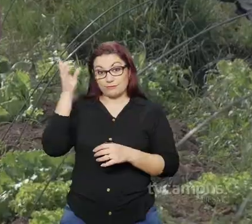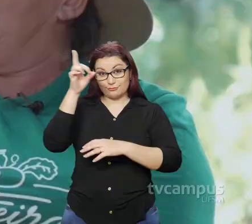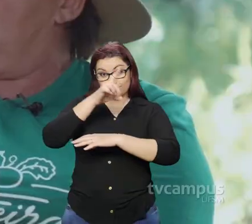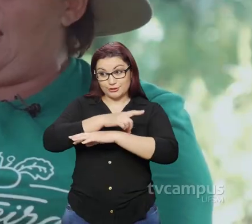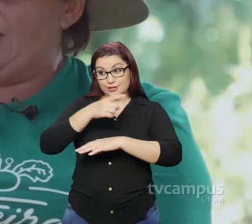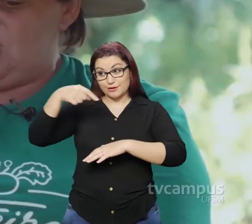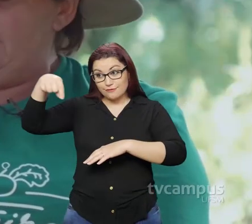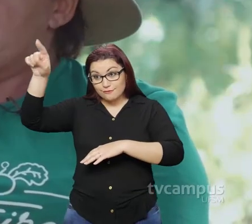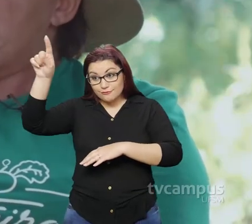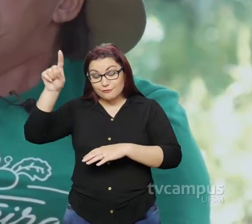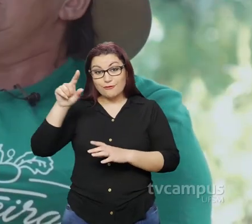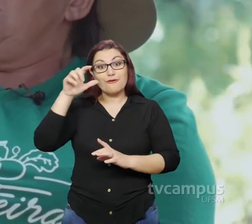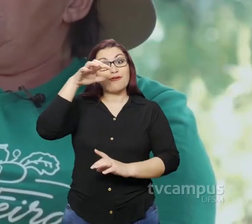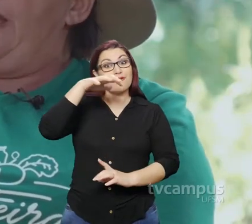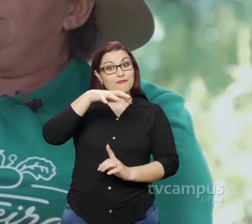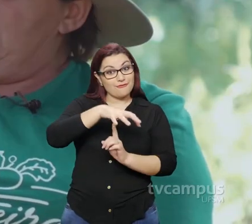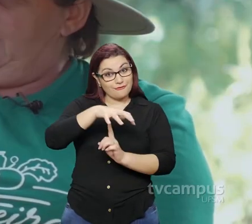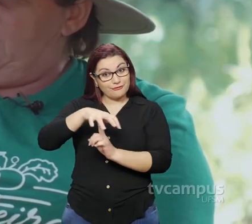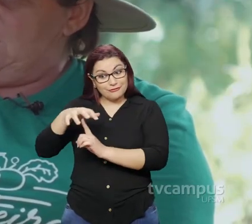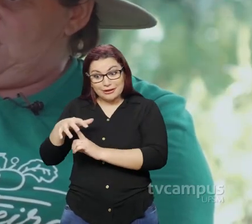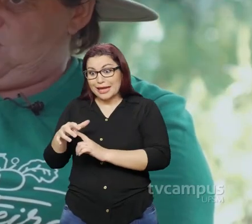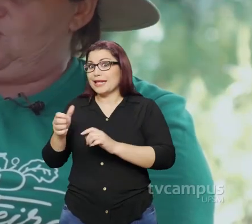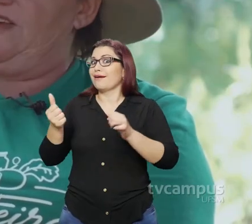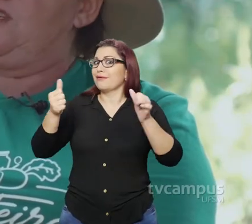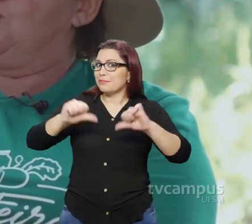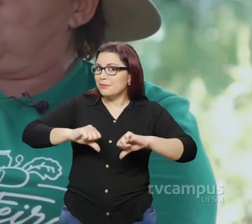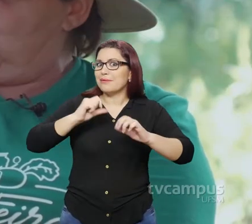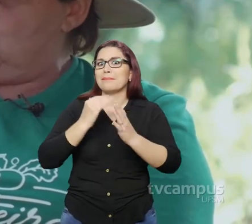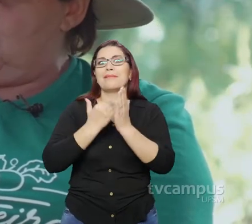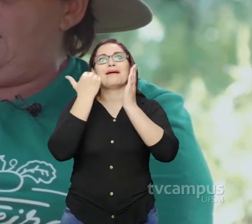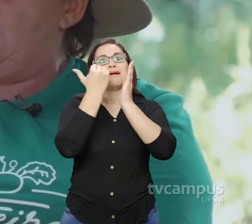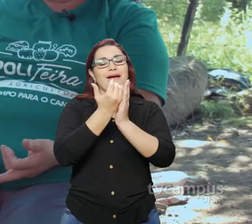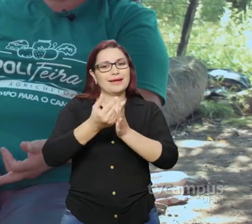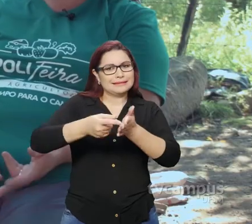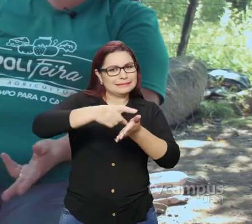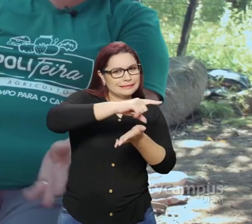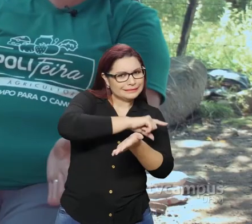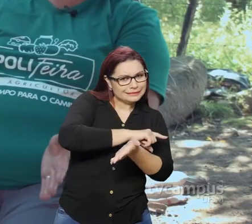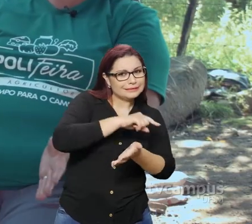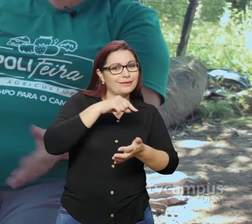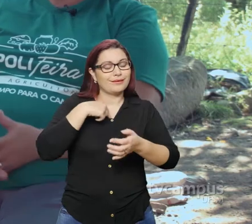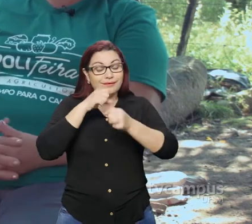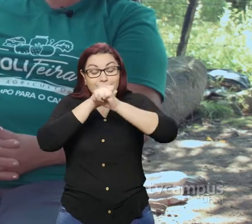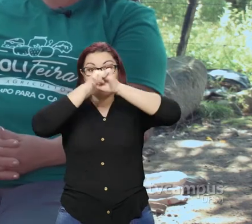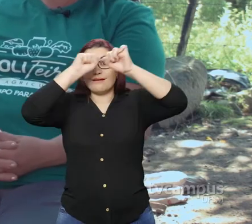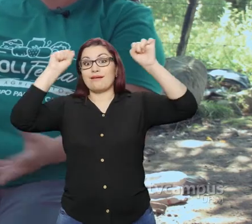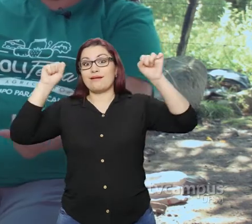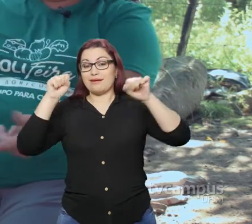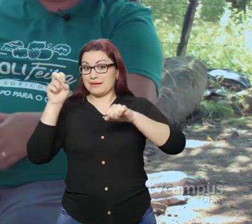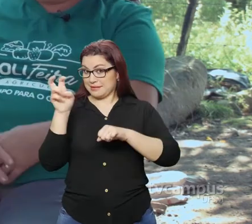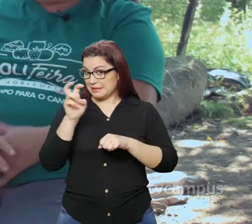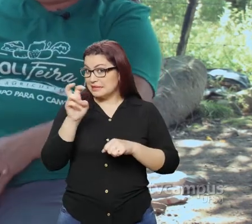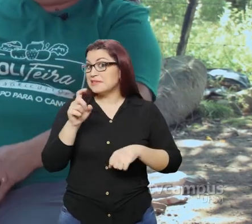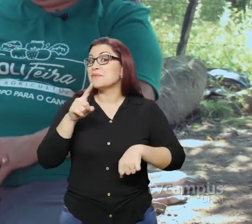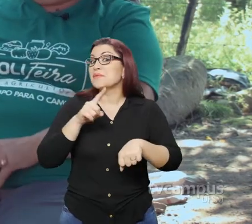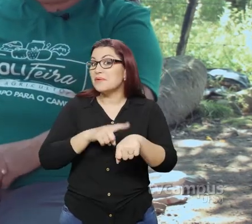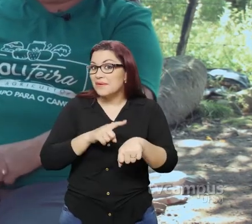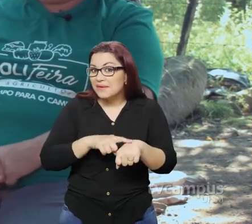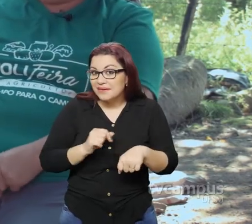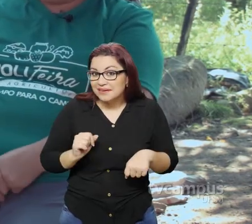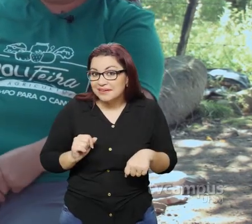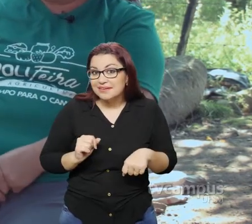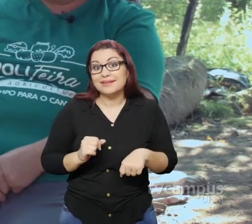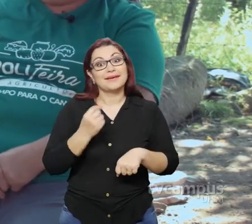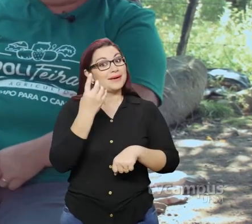tinha que embalar bolacha. E eu tinha que fazer os grústoles. E aí? E depois tem que ir pra horta, né? Pra